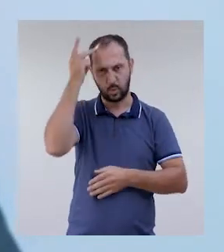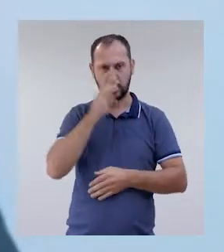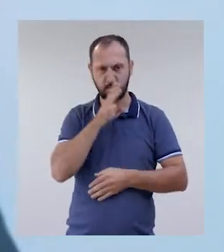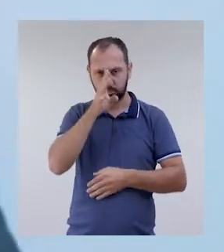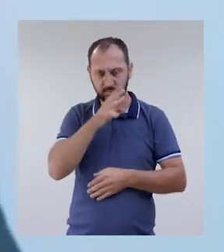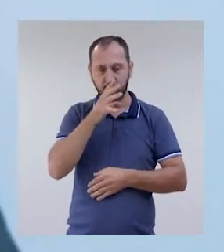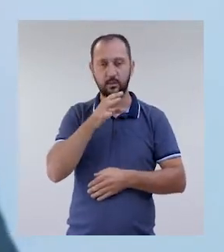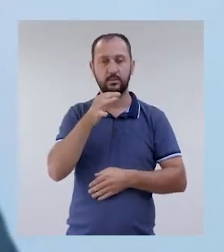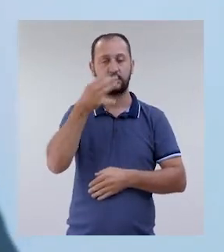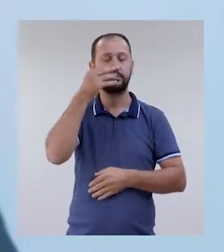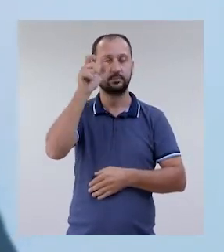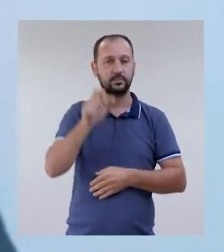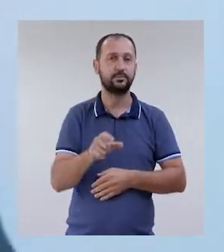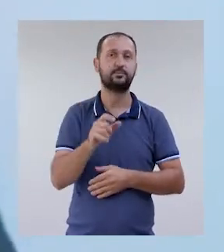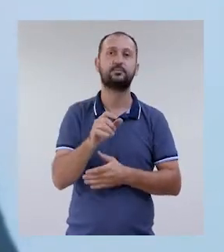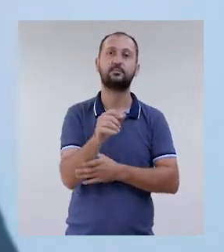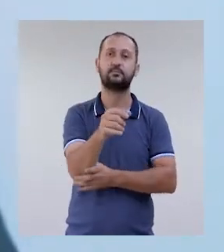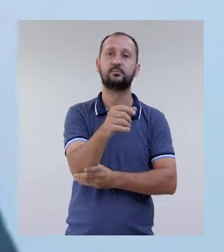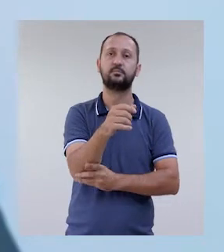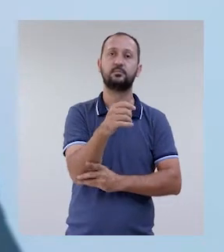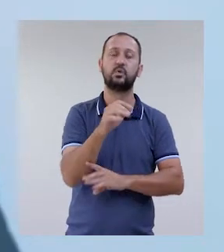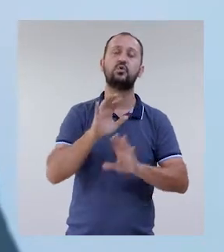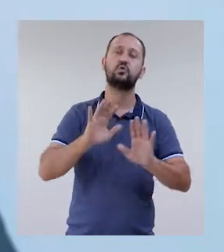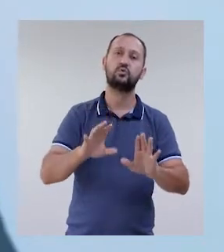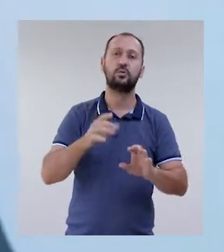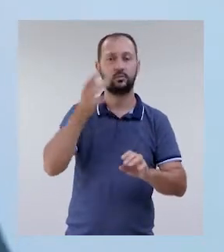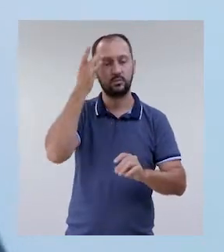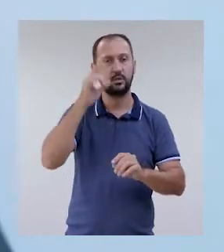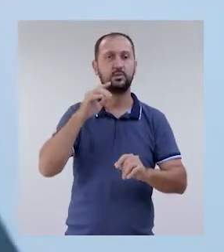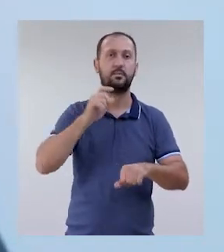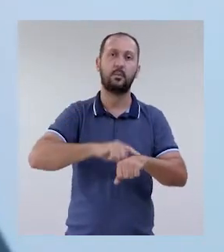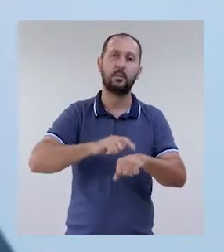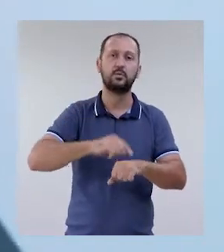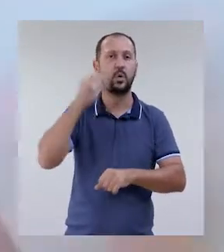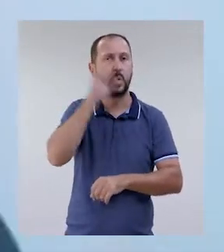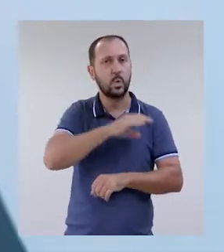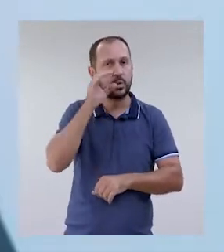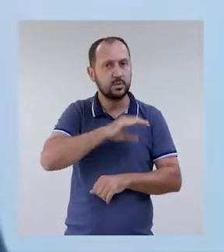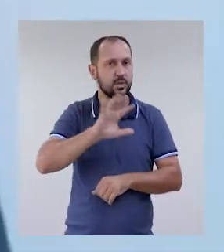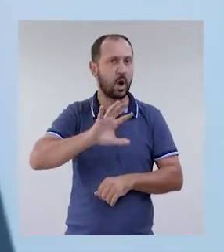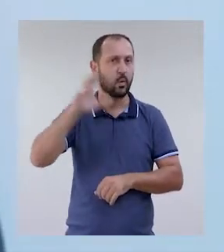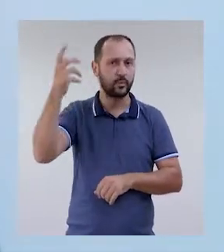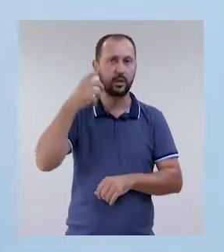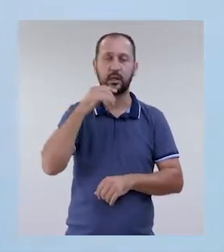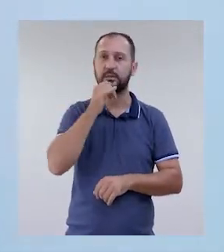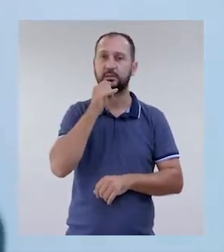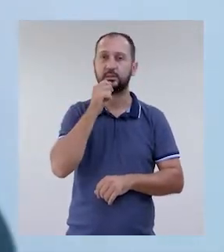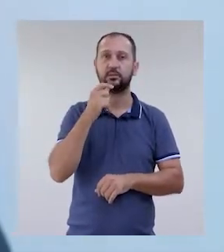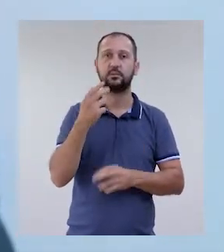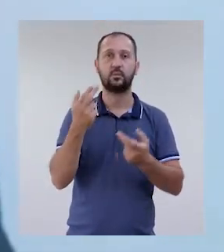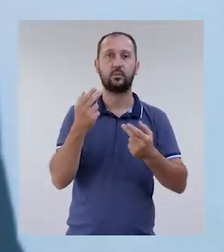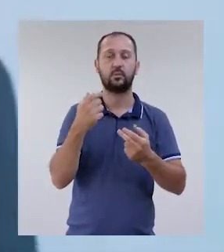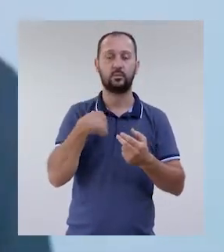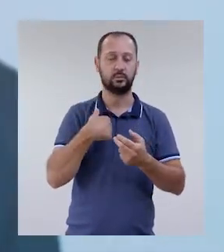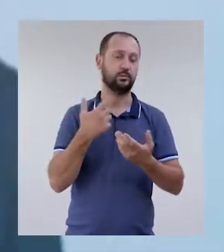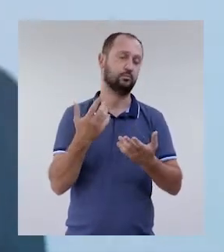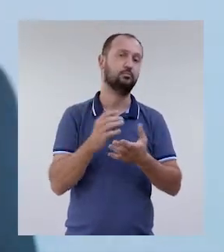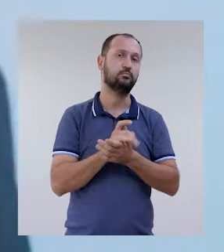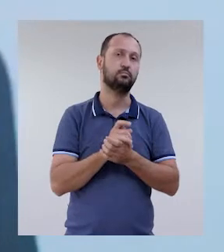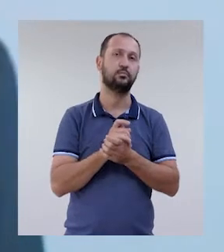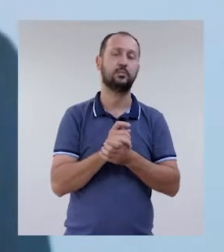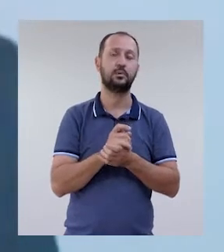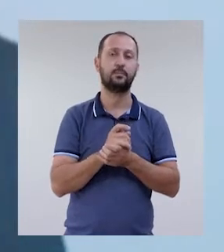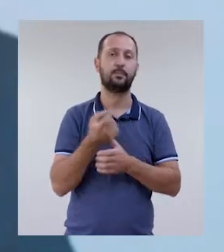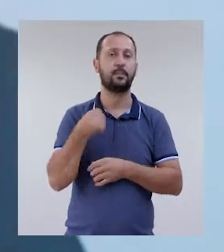por exemplo, a não ser em questões urgentíssimas, extraordinárias, que nem aconteceu comigo, por